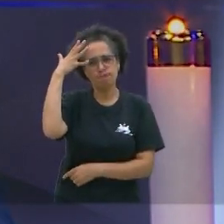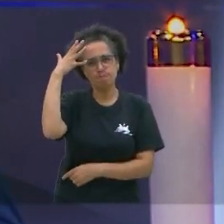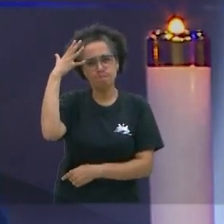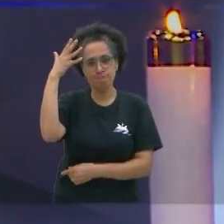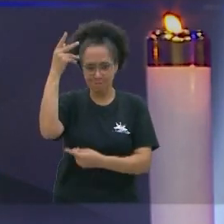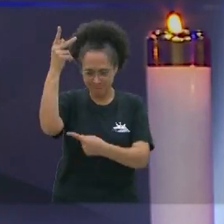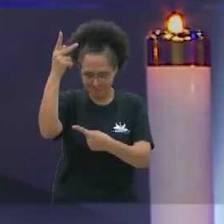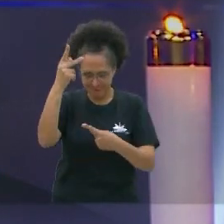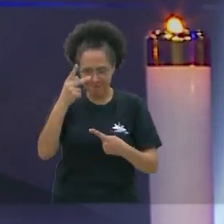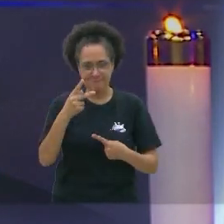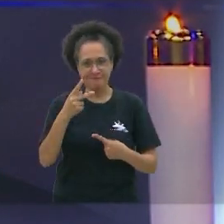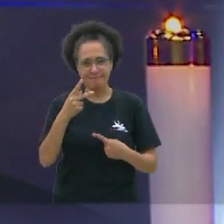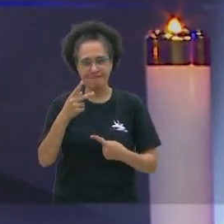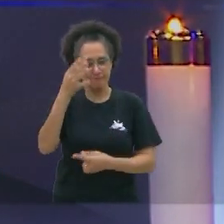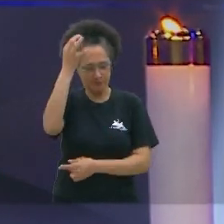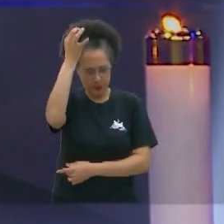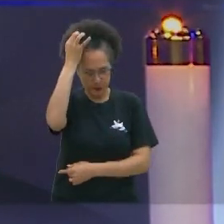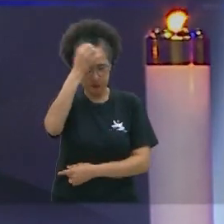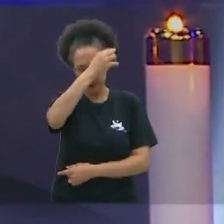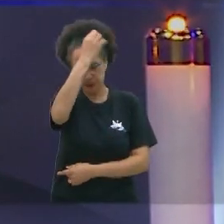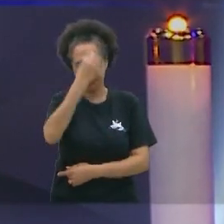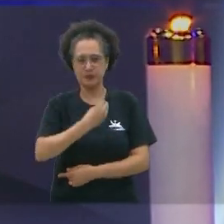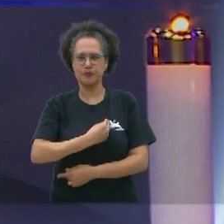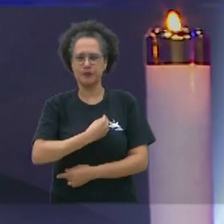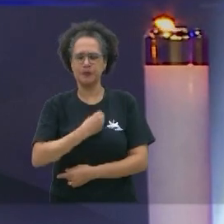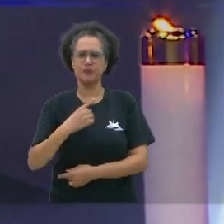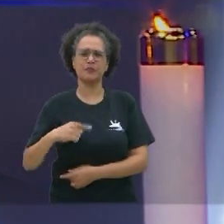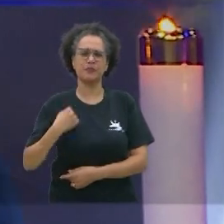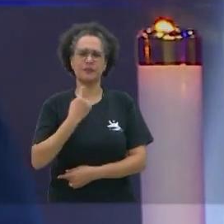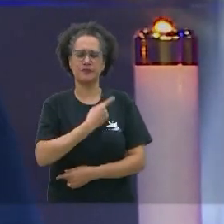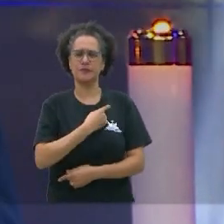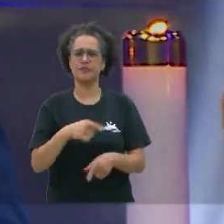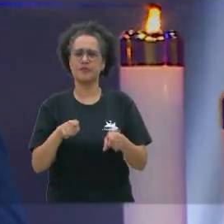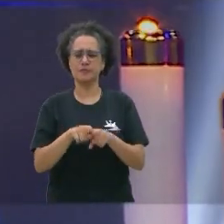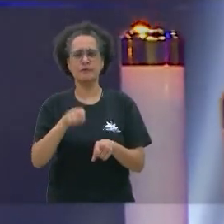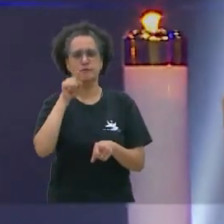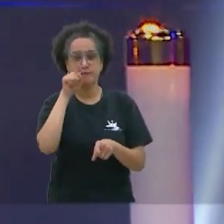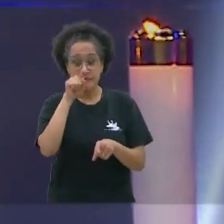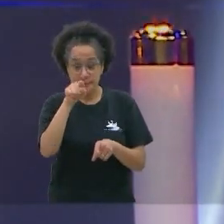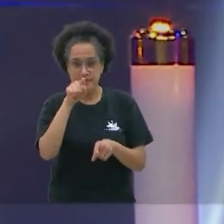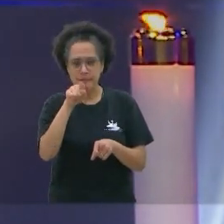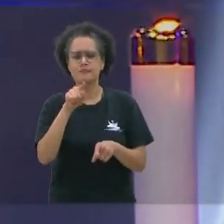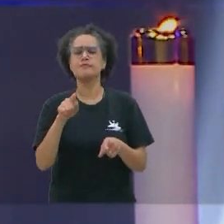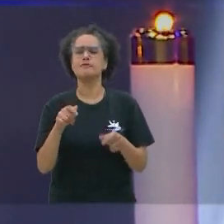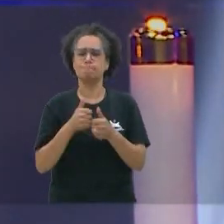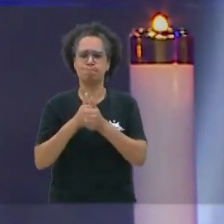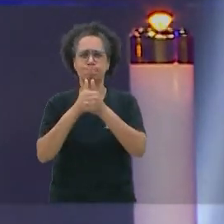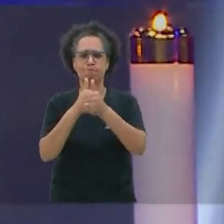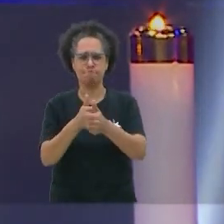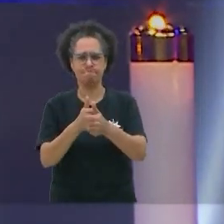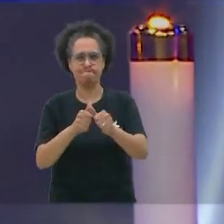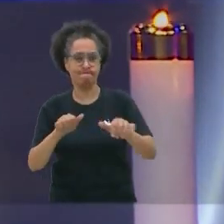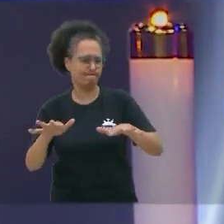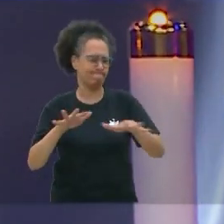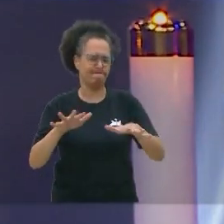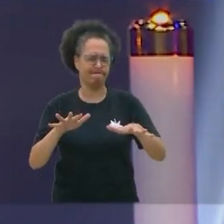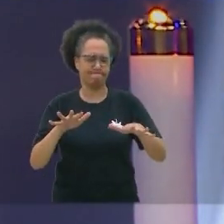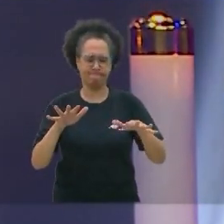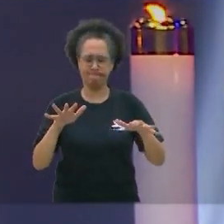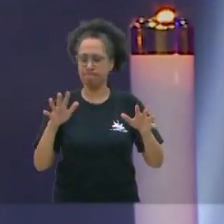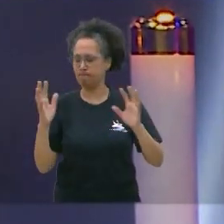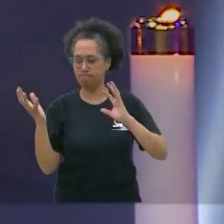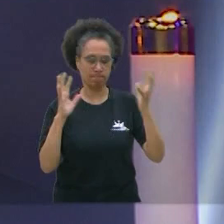Santo sobre a nossa vida. Você que nos acompanha, que está passando por um momento de tribulação, de